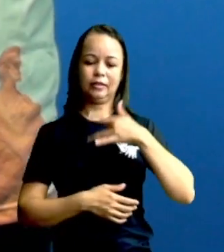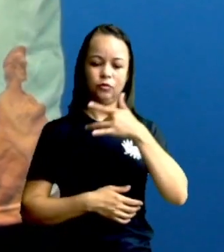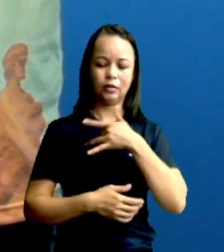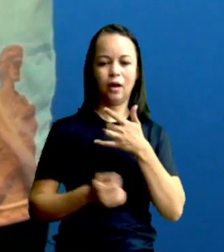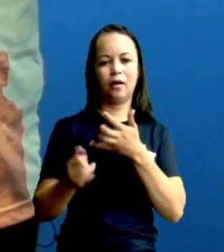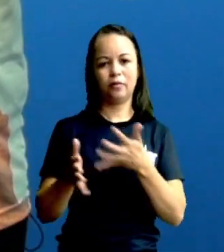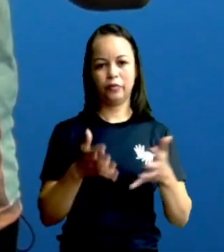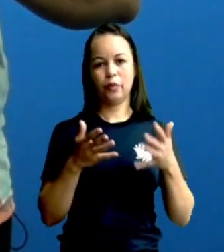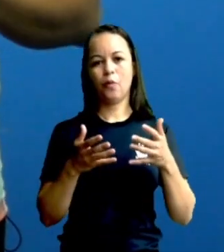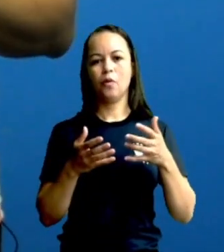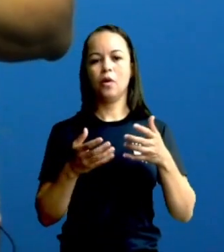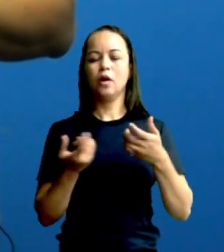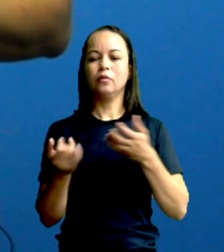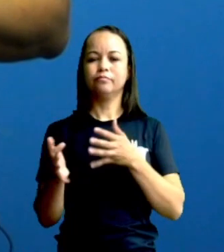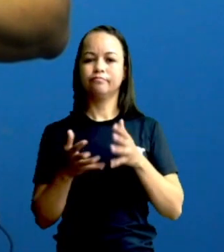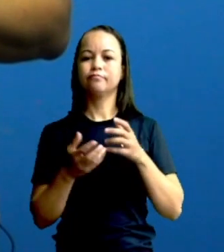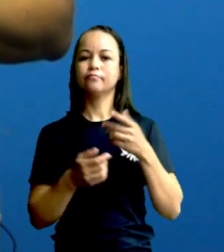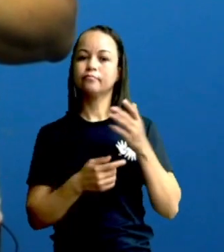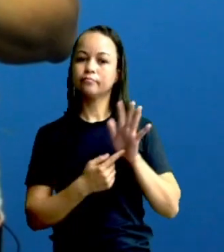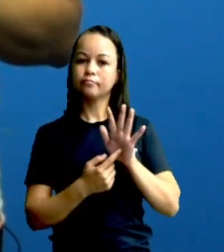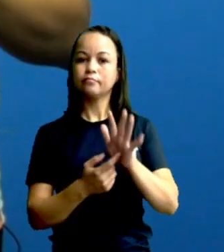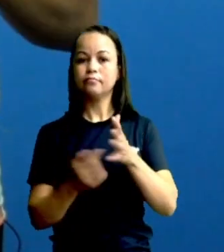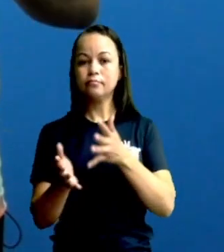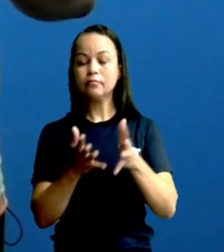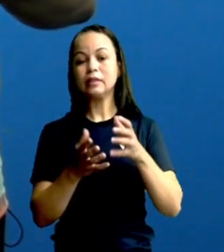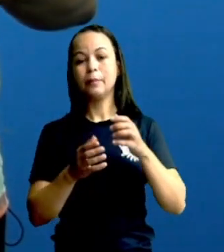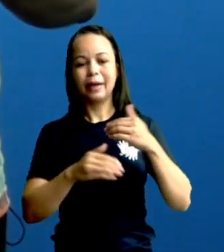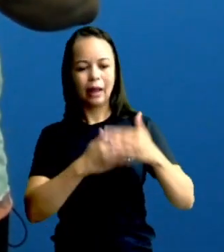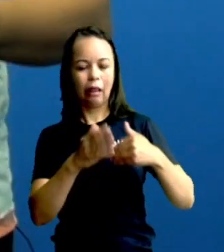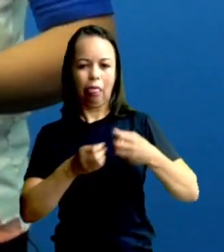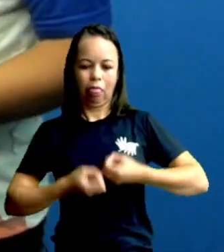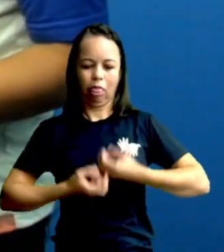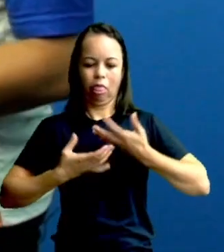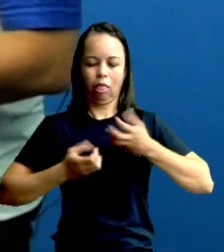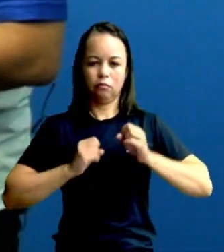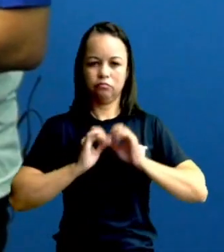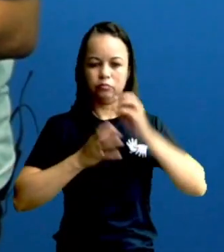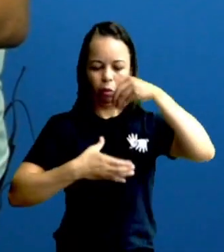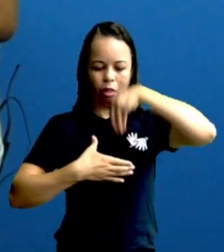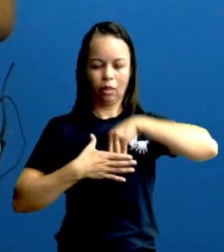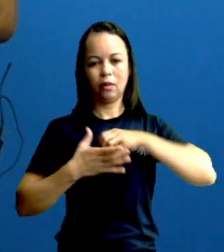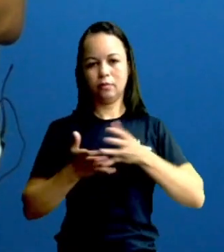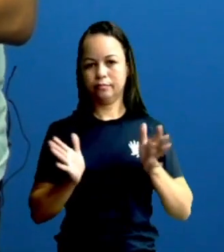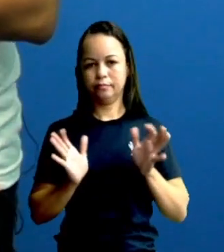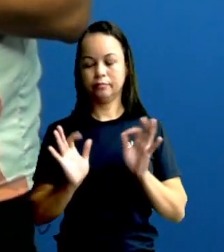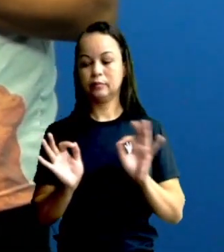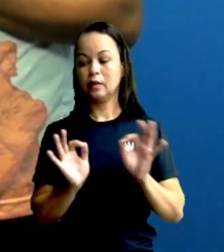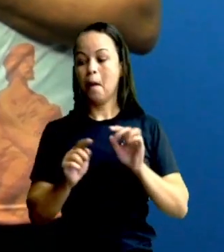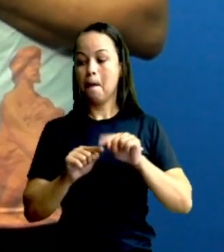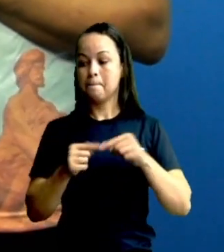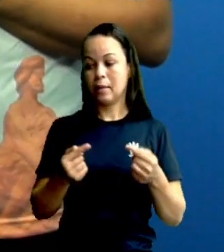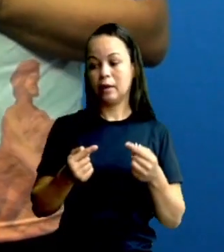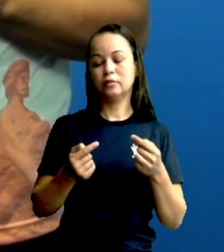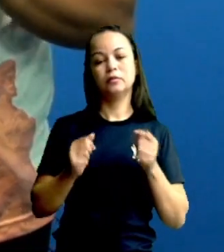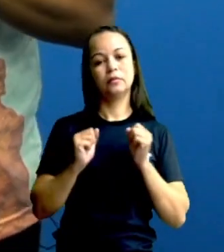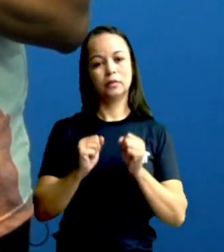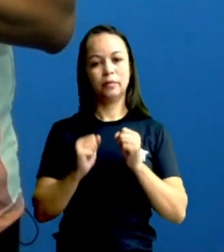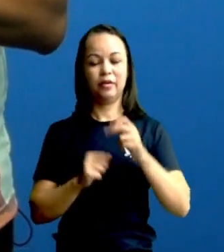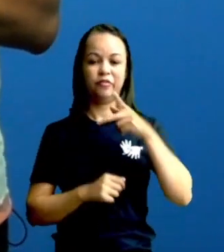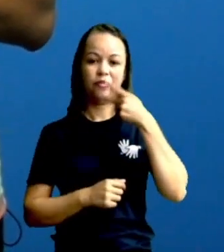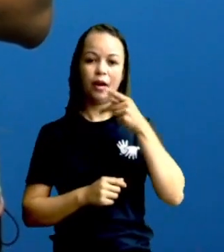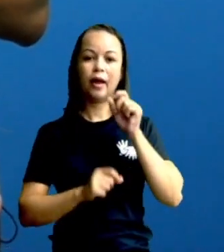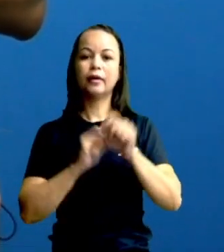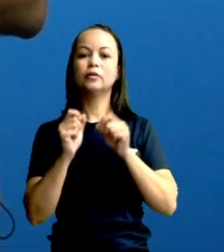alimentado, com menos estresse, é também um garantidor para que ela não se manifeste. E aqui eu não podia deixar de falar também da hepatite,